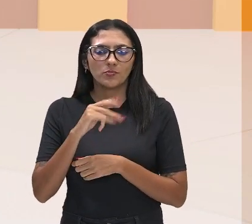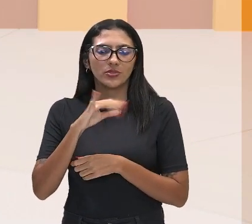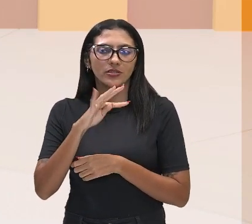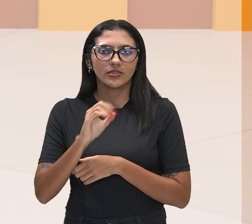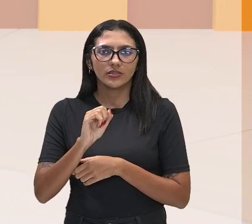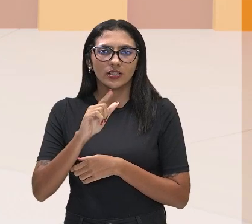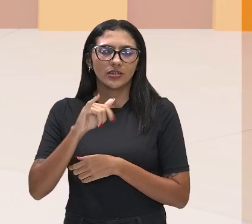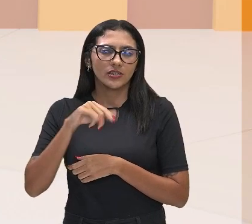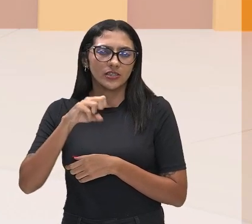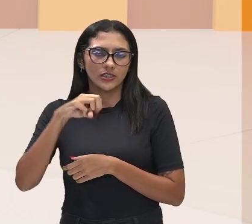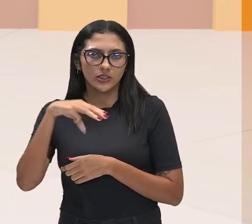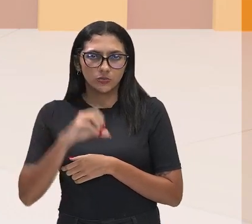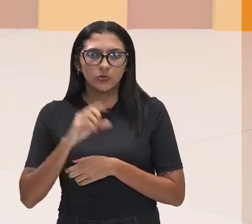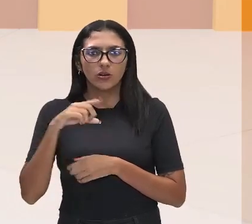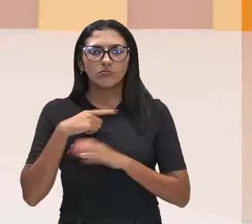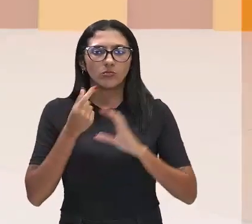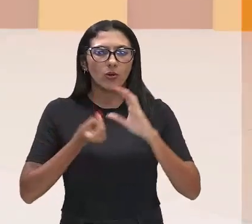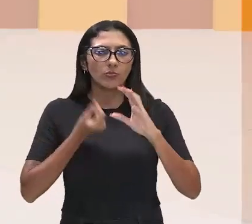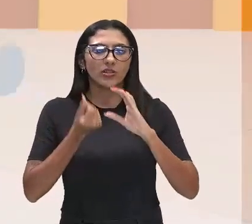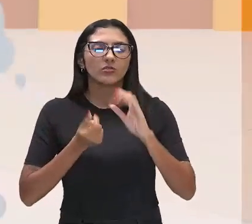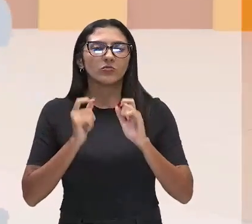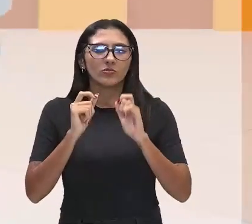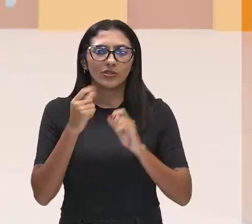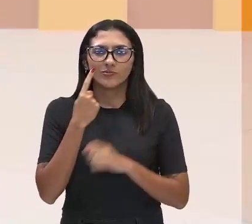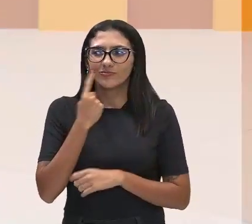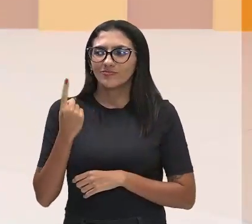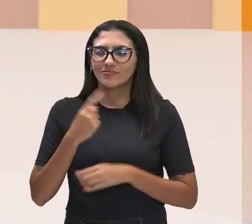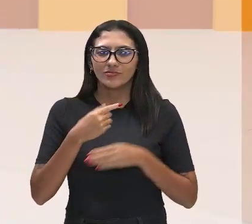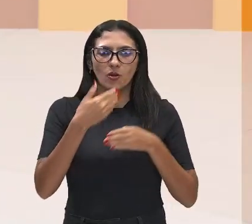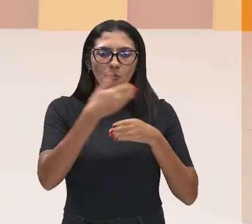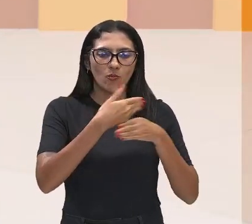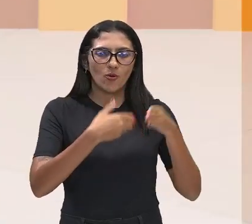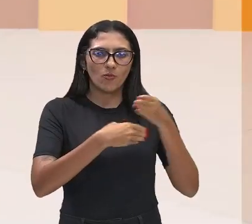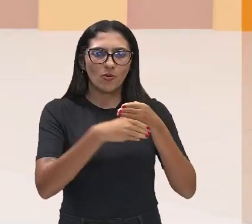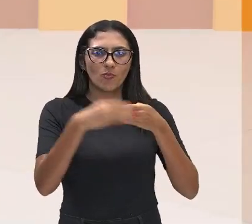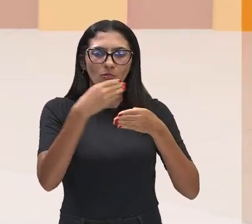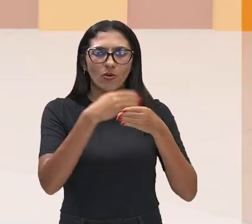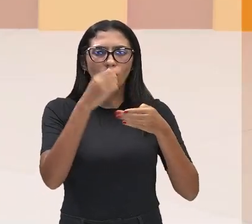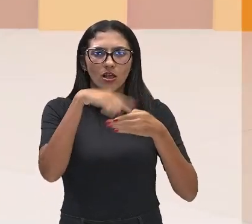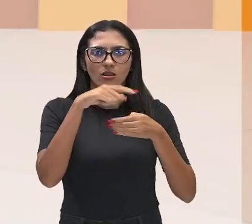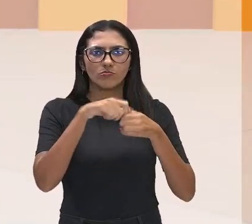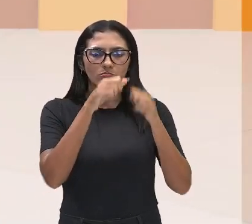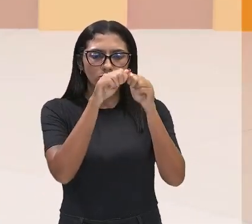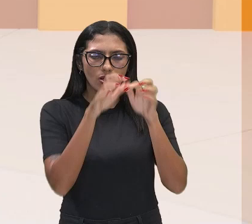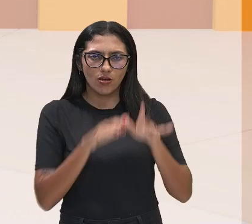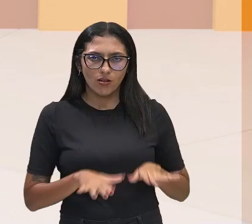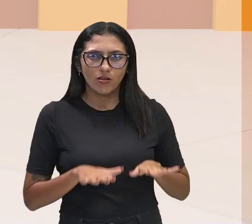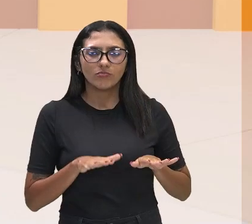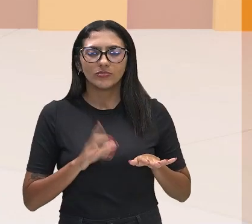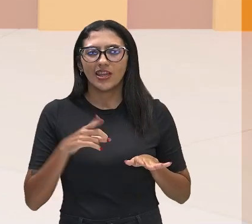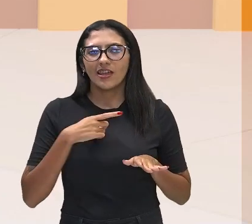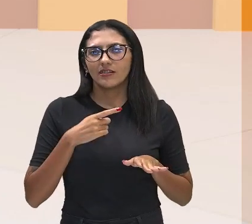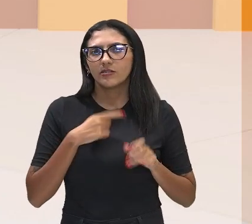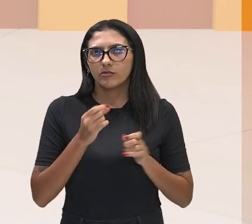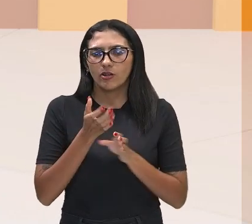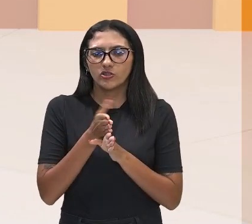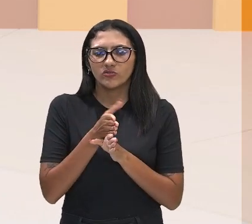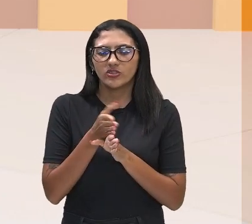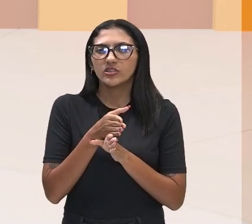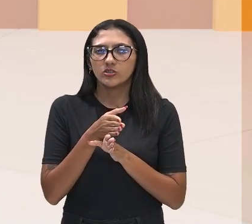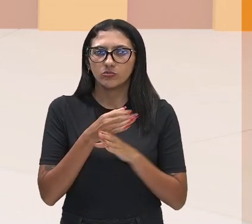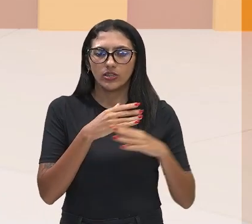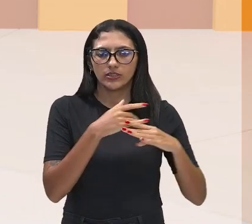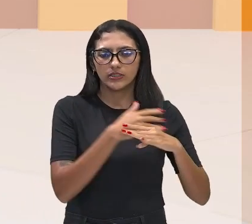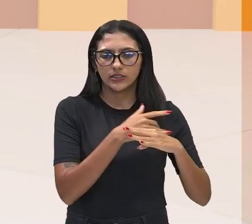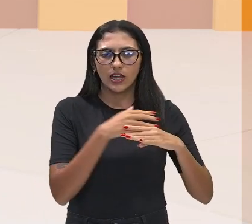foi a partir da queda do Muro de Berlim. Aqui representado para vocês. O Muro de Berlim, ele dividia fisicamente a cidade